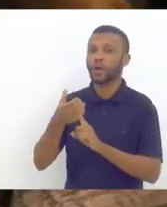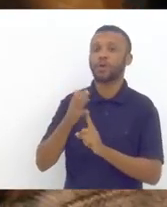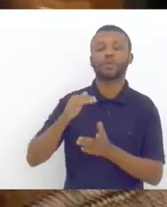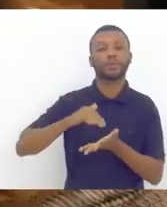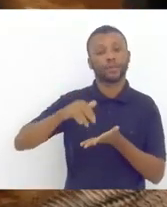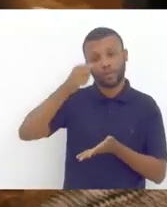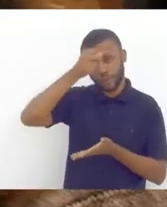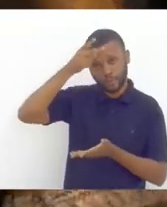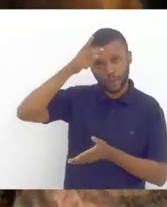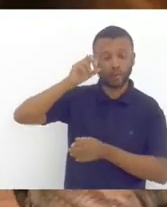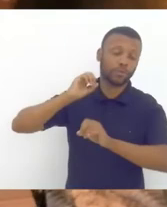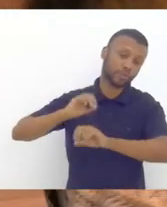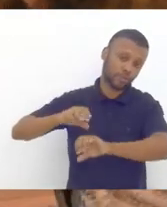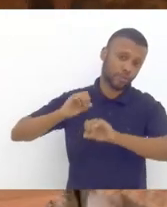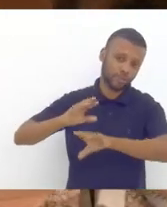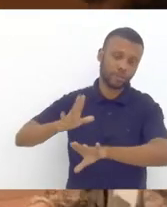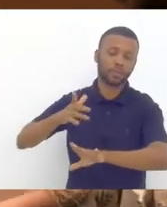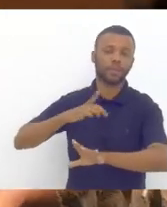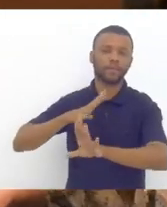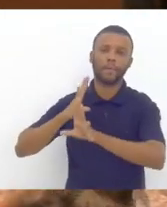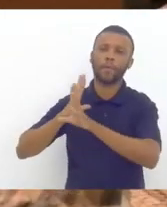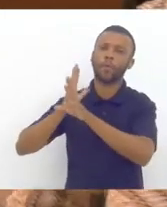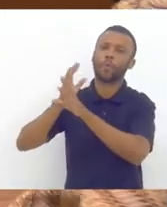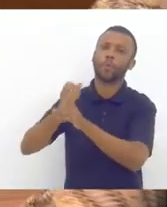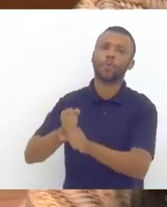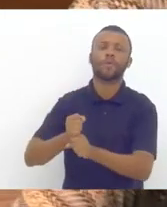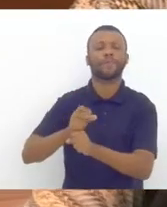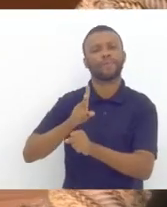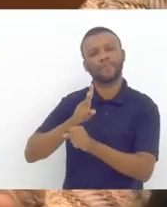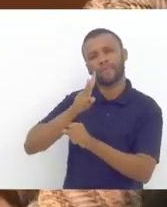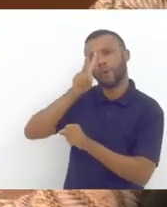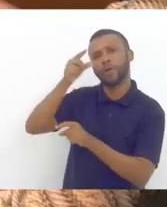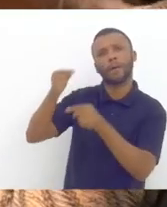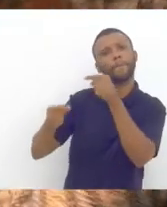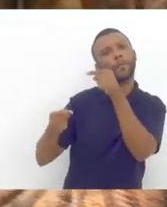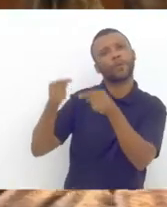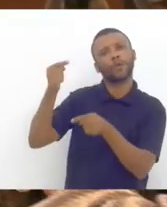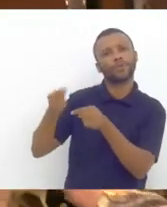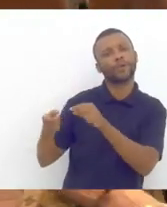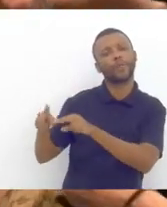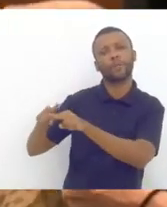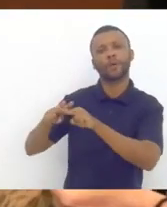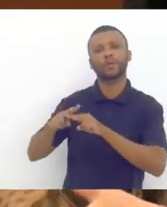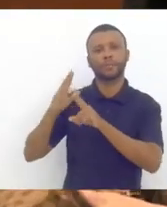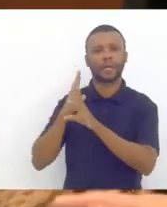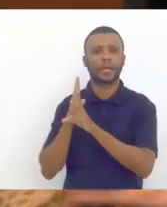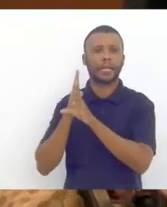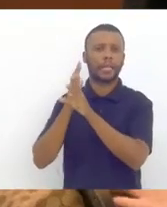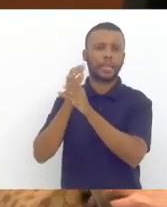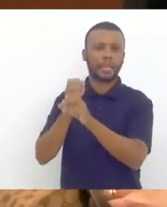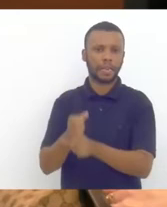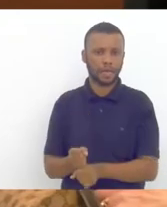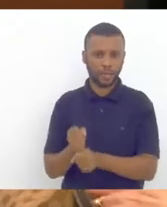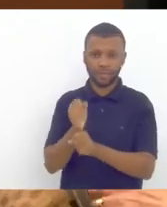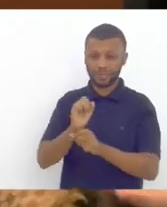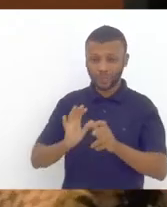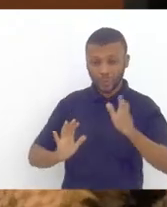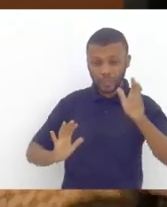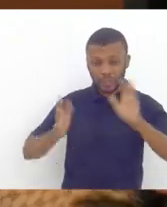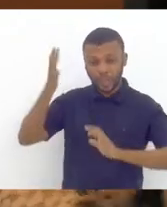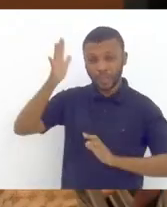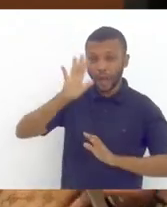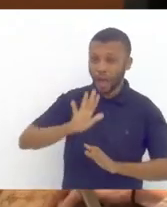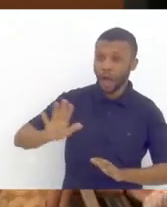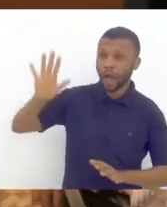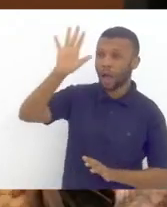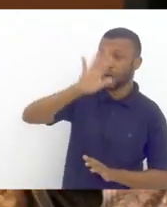que já teve historicamente uma trajetória de muita força política e que, por conta da trajetória que nós estamos tendo no cenário político nacional,